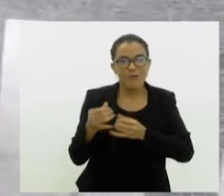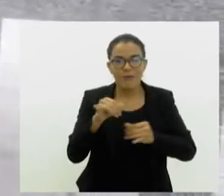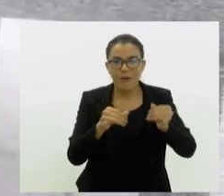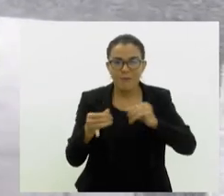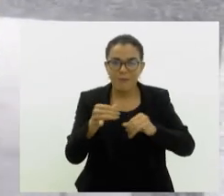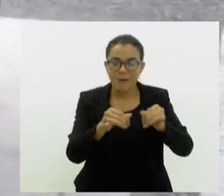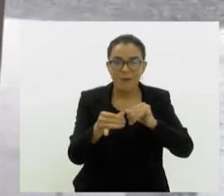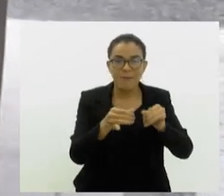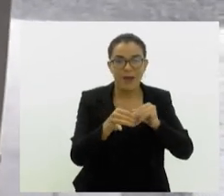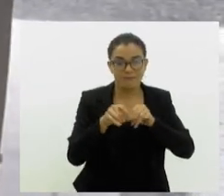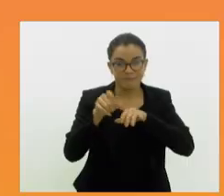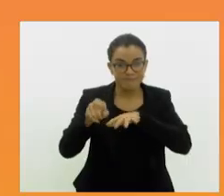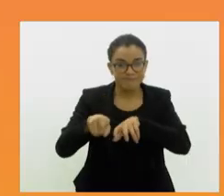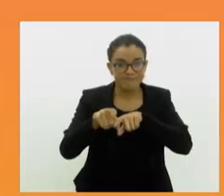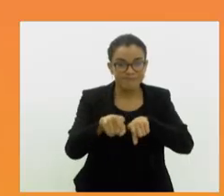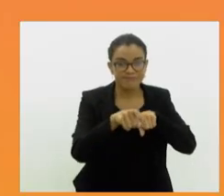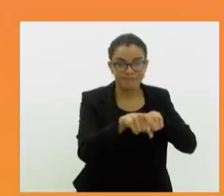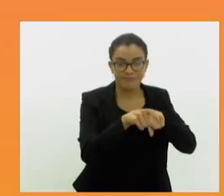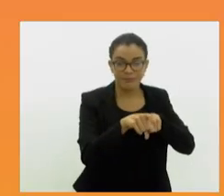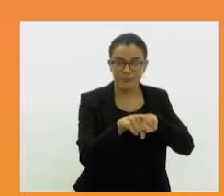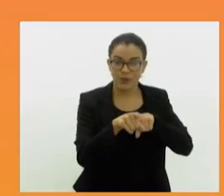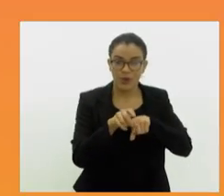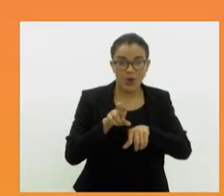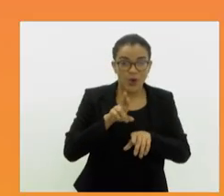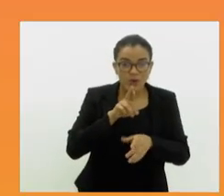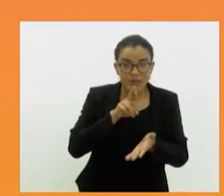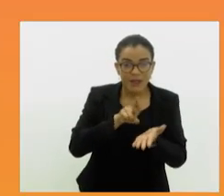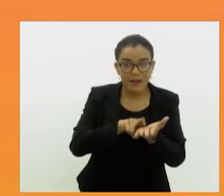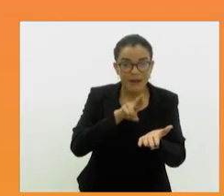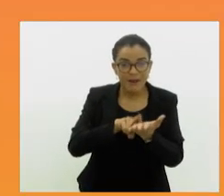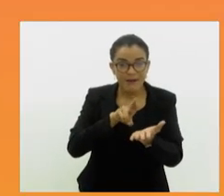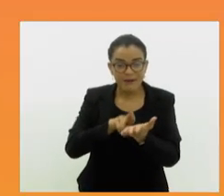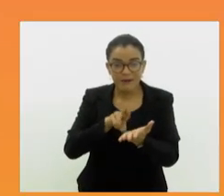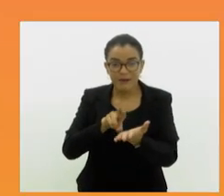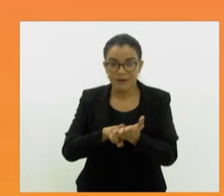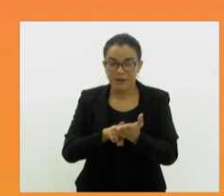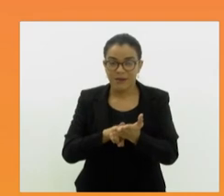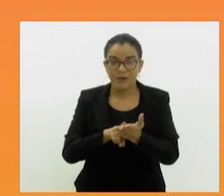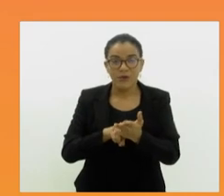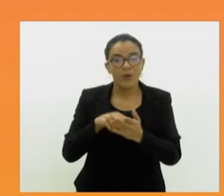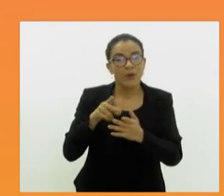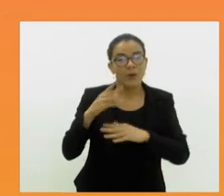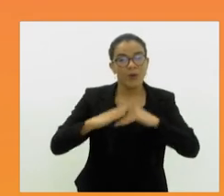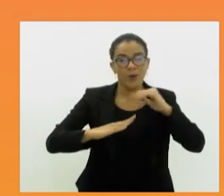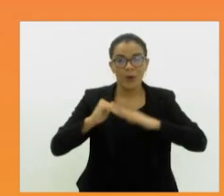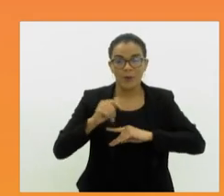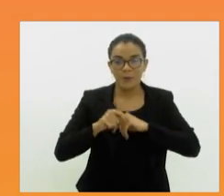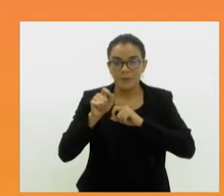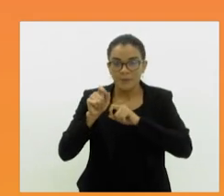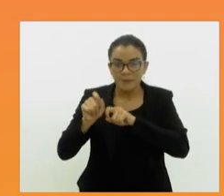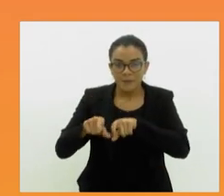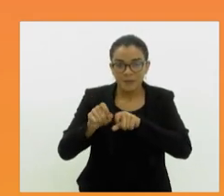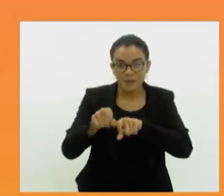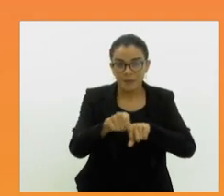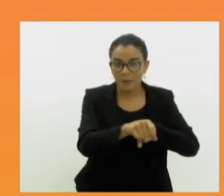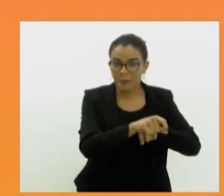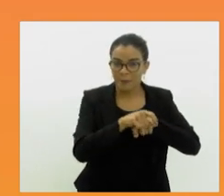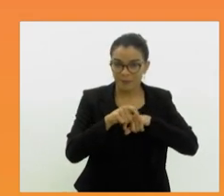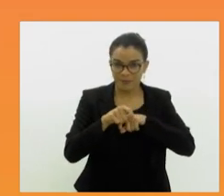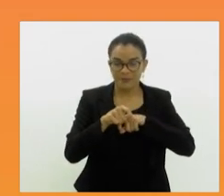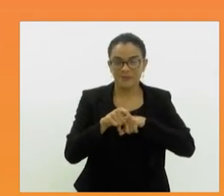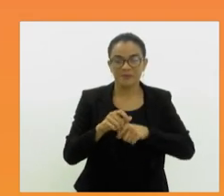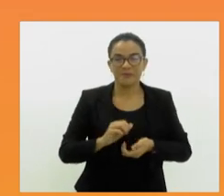terrenos agropecuários. Com os resultados dessas análises, o produtor poderá seguir uma correta recomendação técnica de